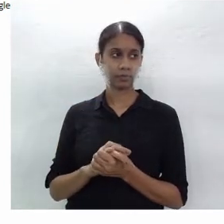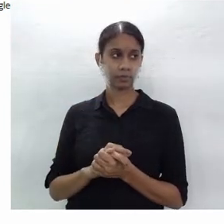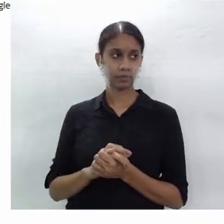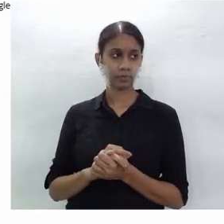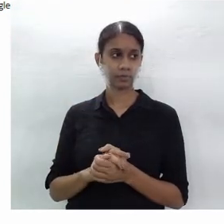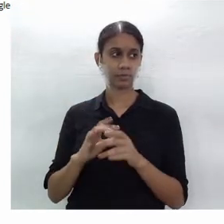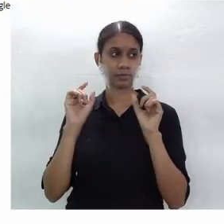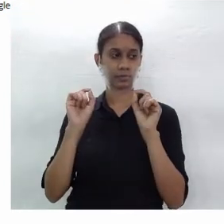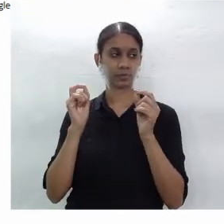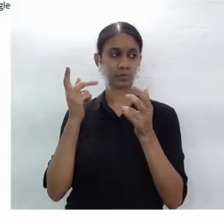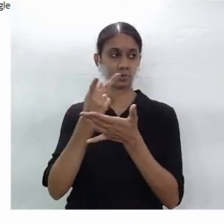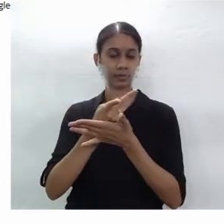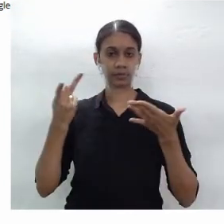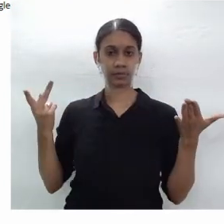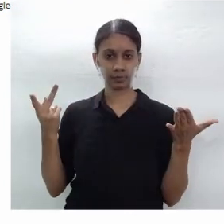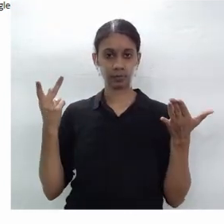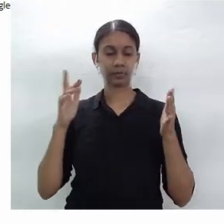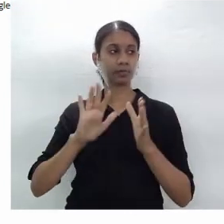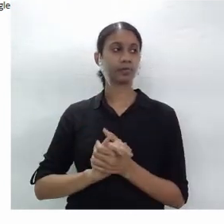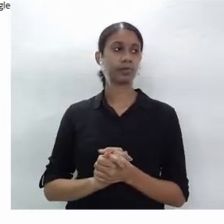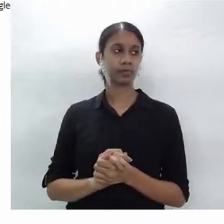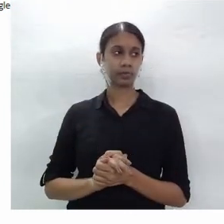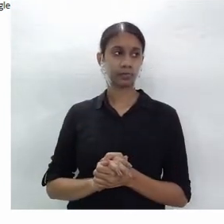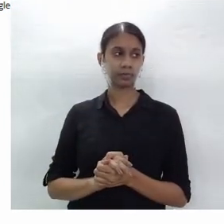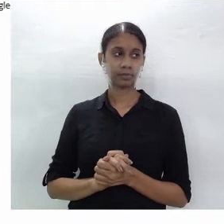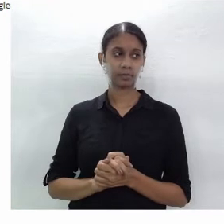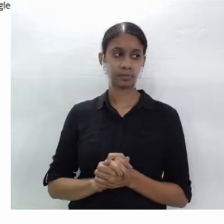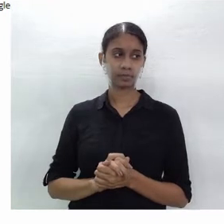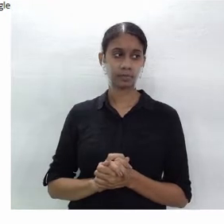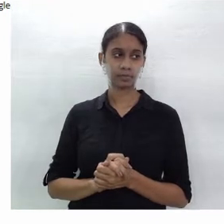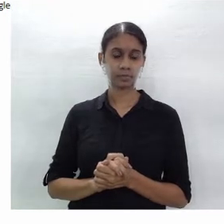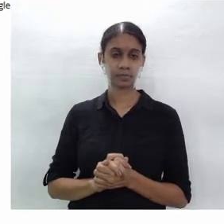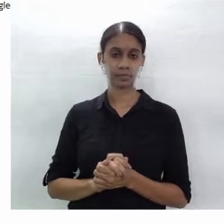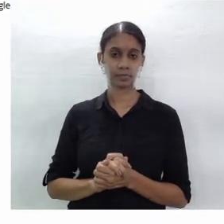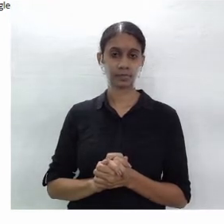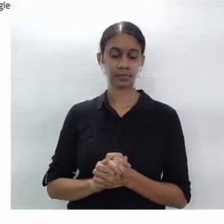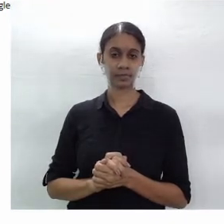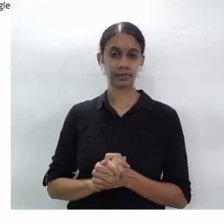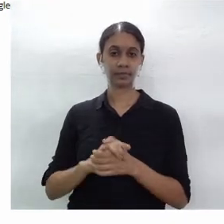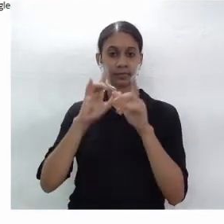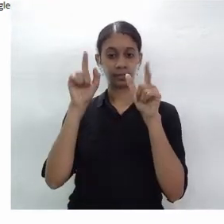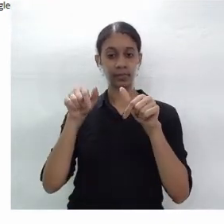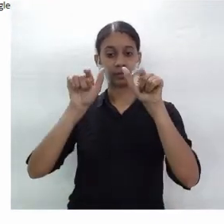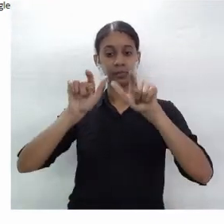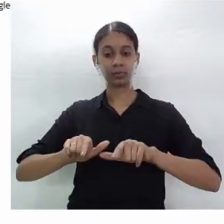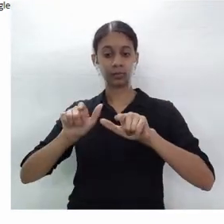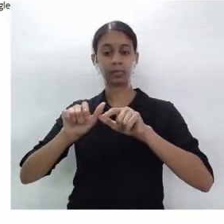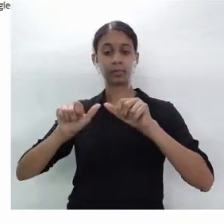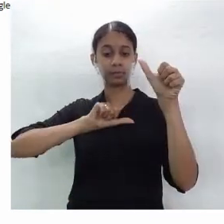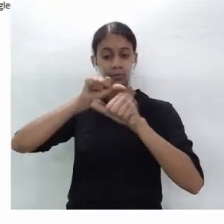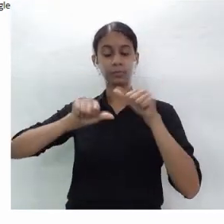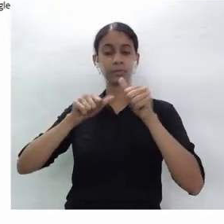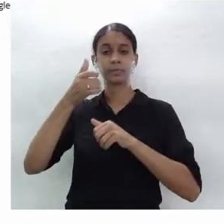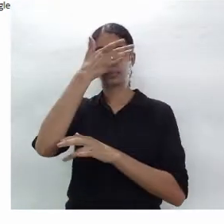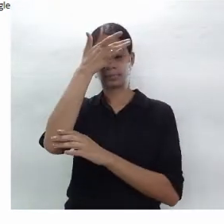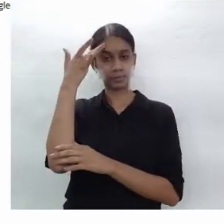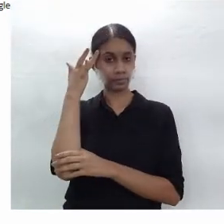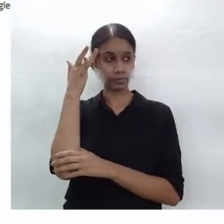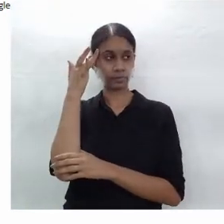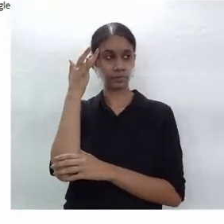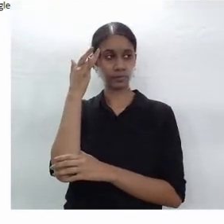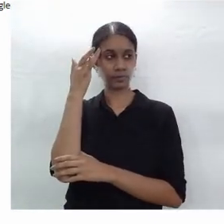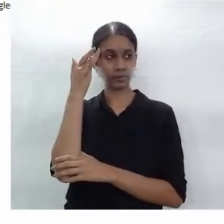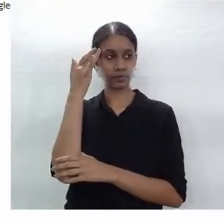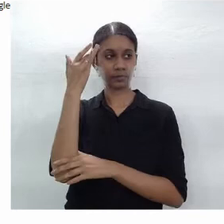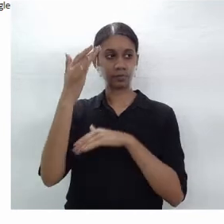O que acontece? O que é o espaço geográfico? É aquele que foi modificado pelo homem ao longo do